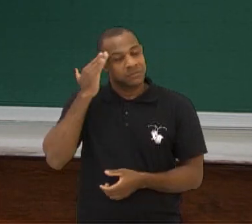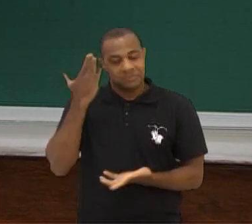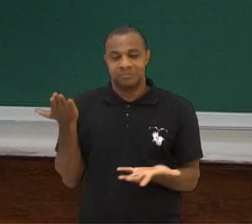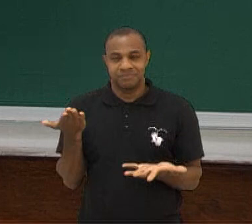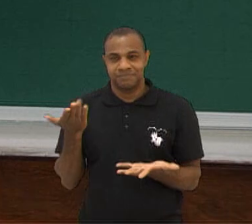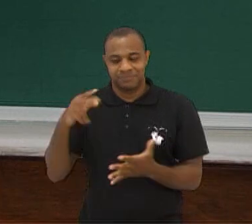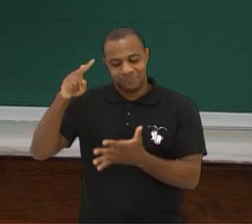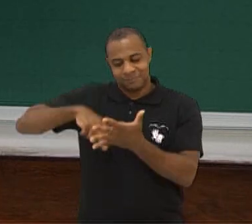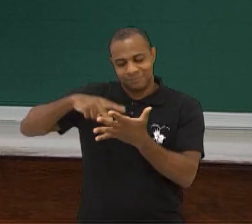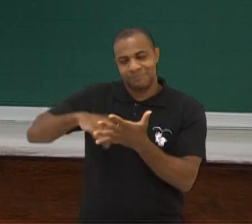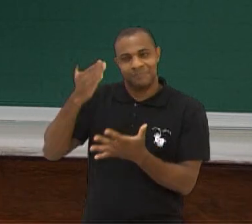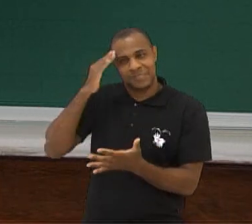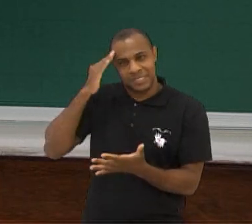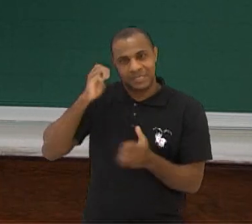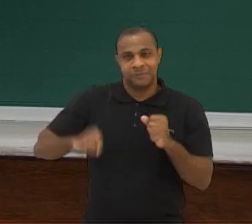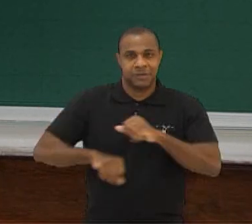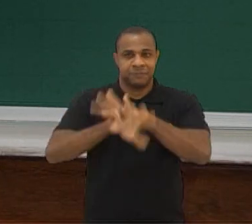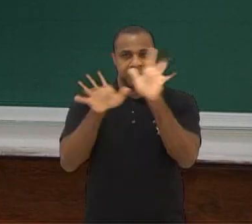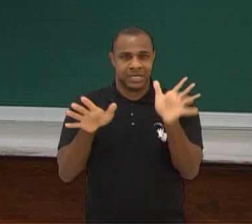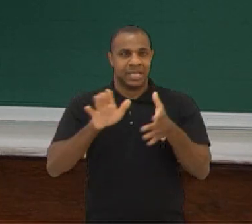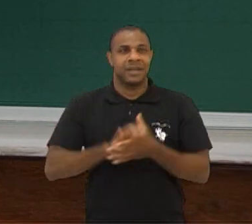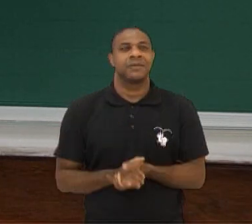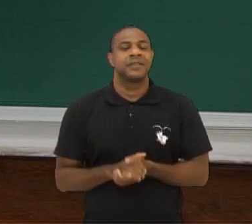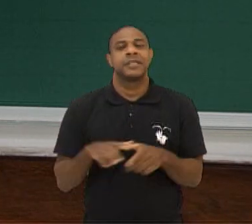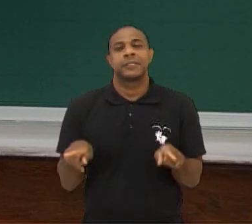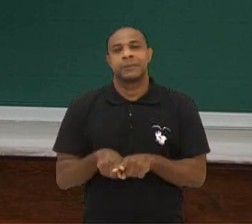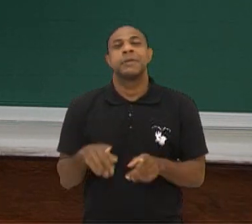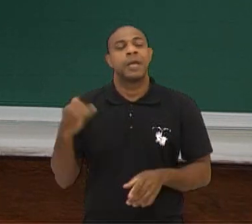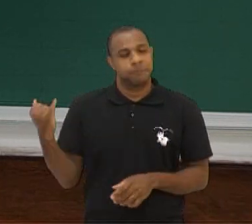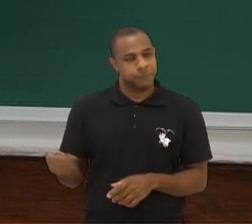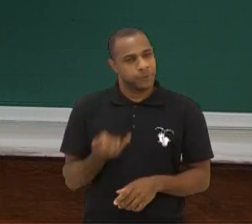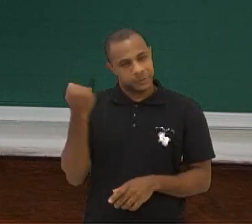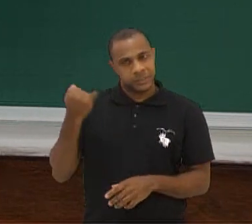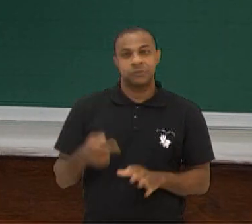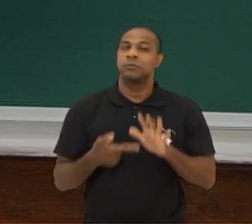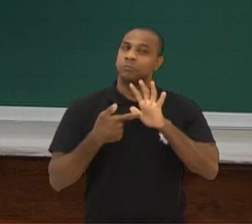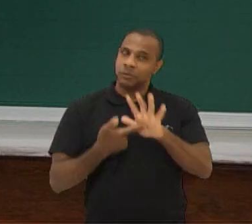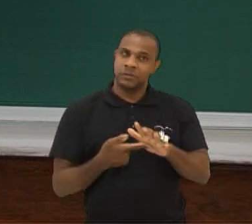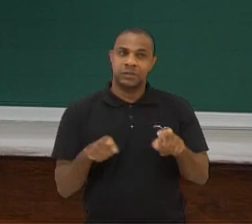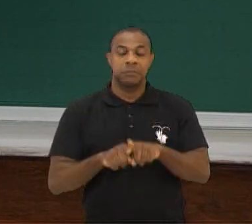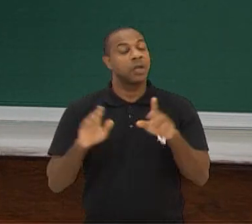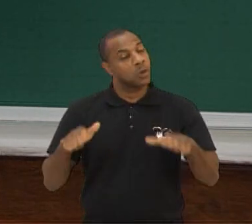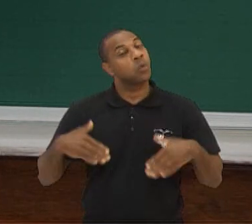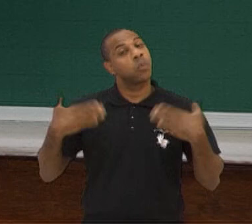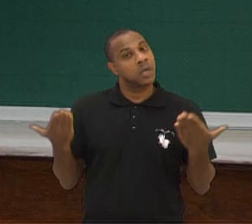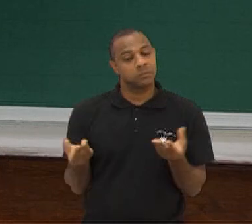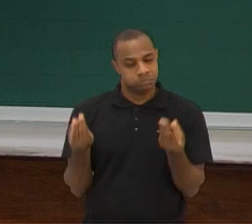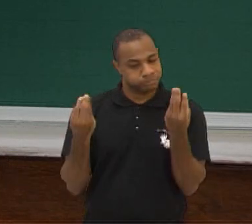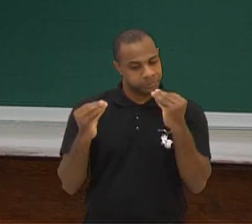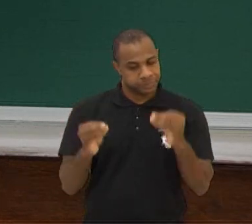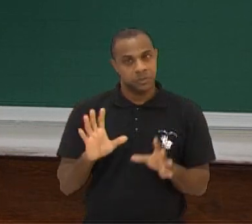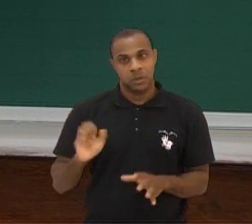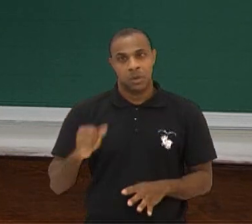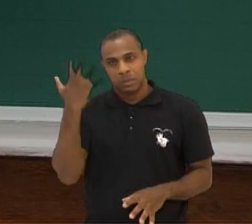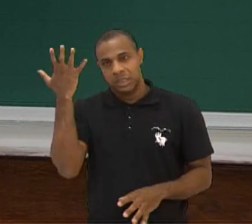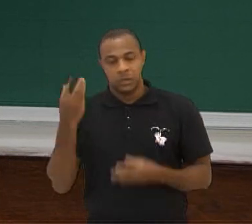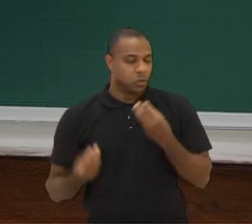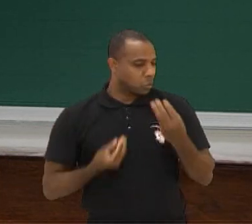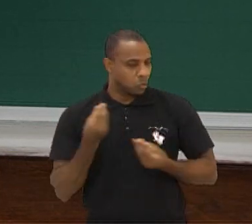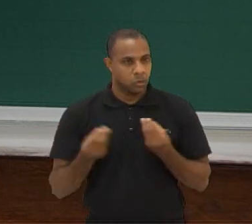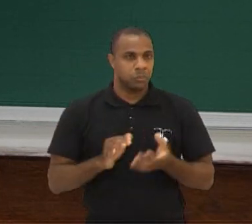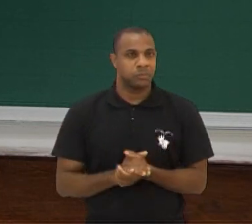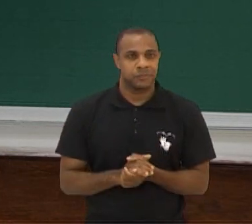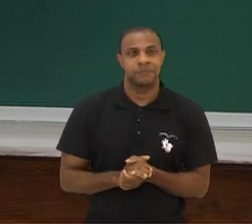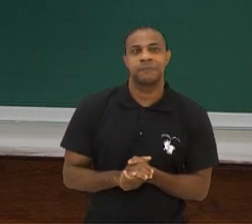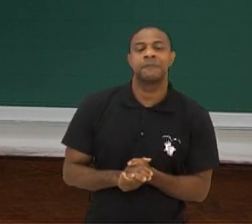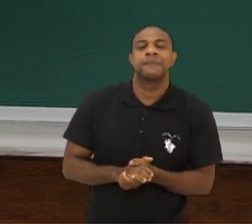intencionalidade de quem elaborou a notícia, certo? Então é importante a gente mencionar quando esses fatos aconteceram, né? Em que ano que foi,